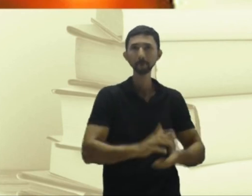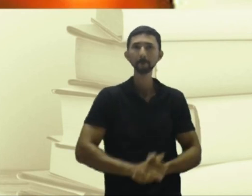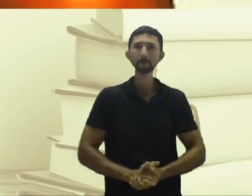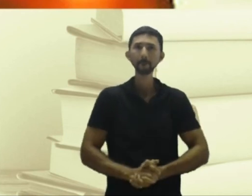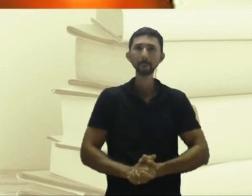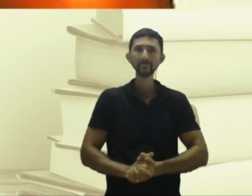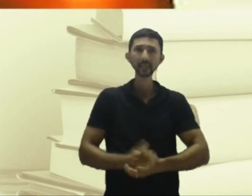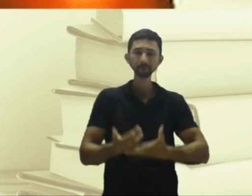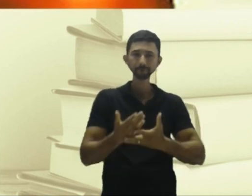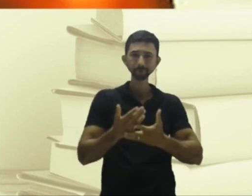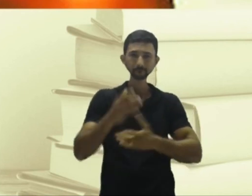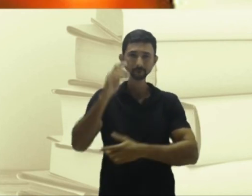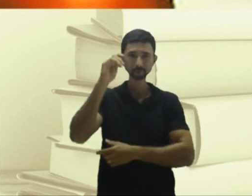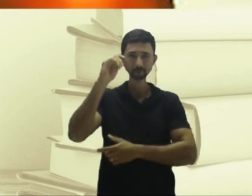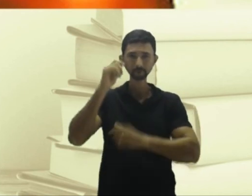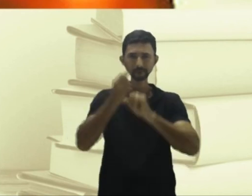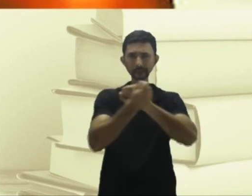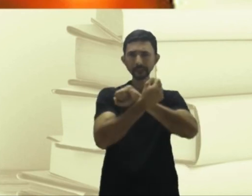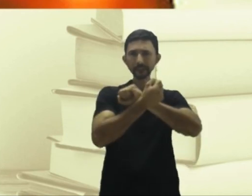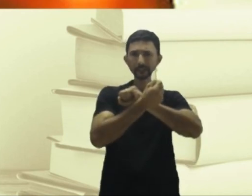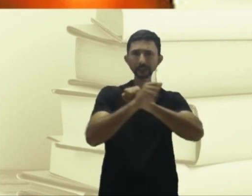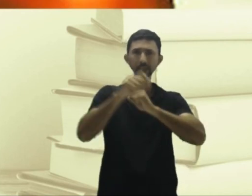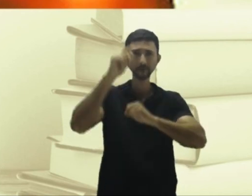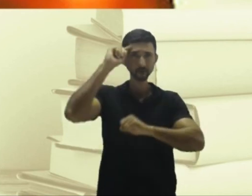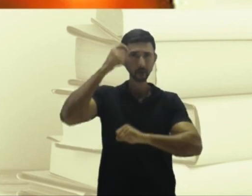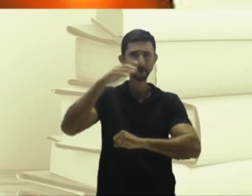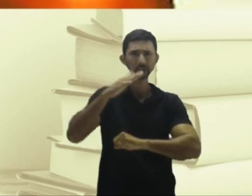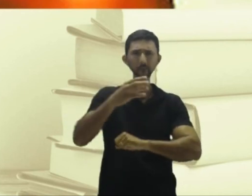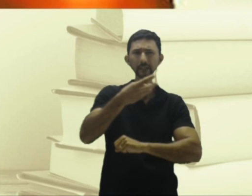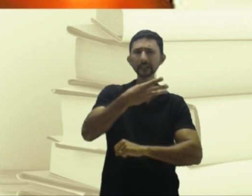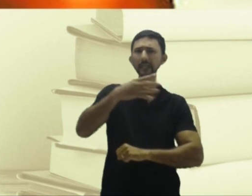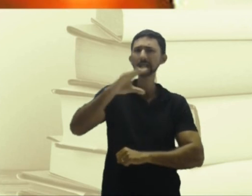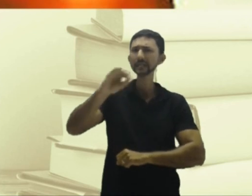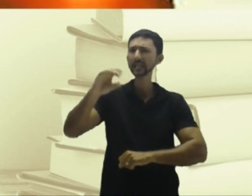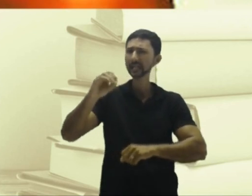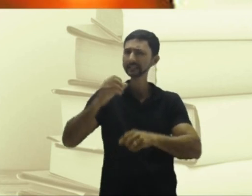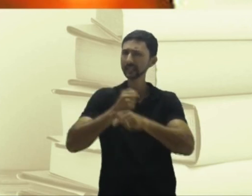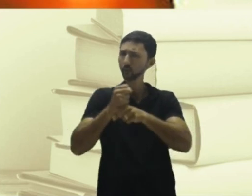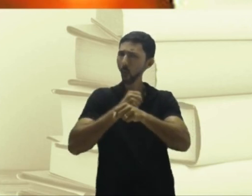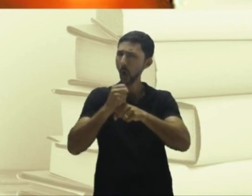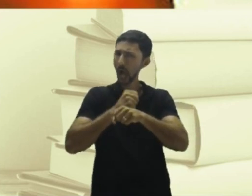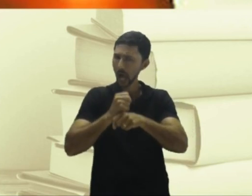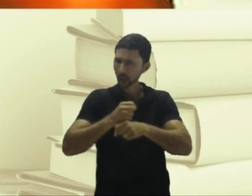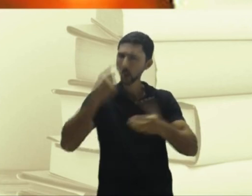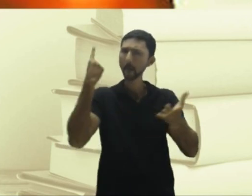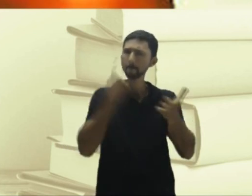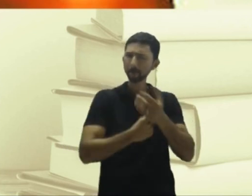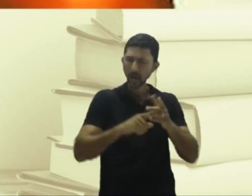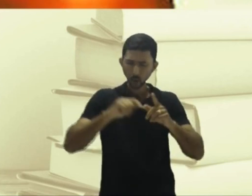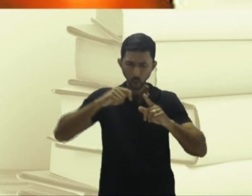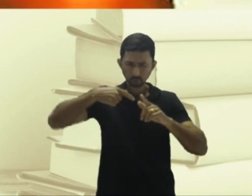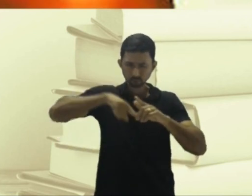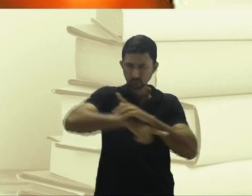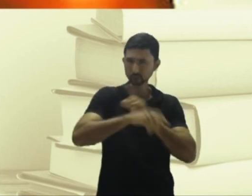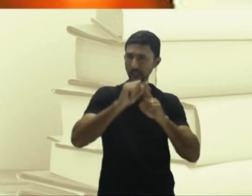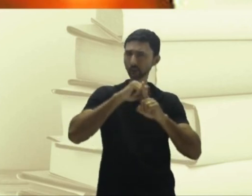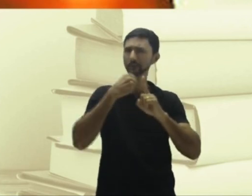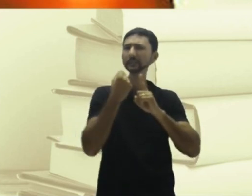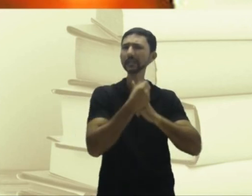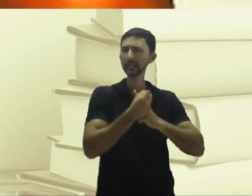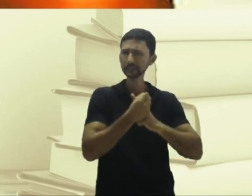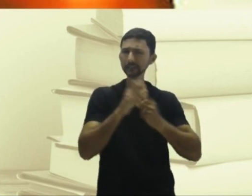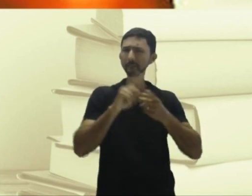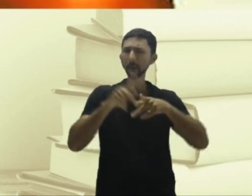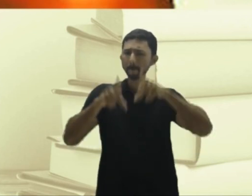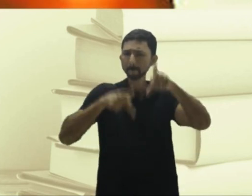A escravidão no Brasil, que durou mais ou menos 300 anos, marcou profundamente a nossa sociedade, e principalmente o povo